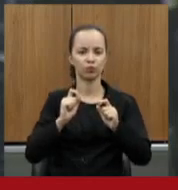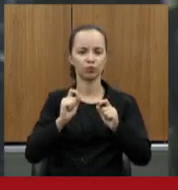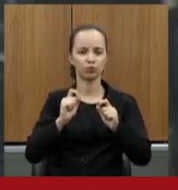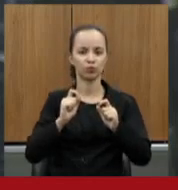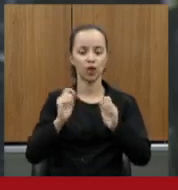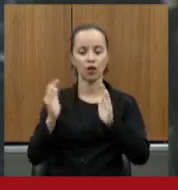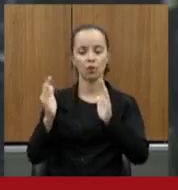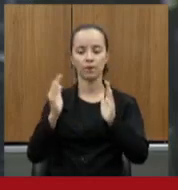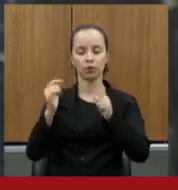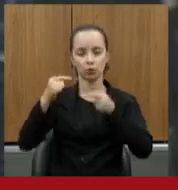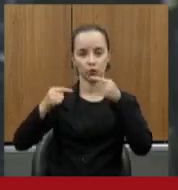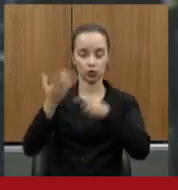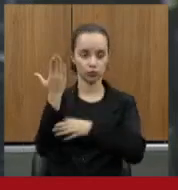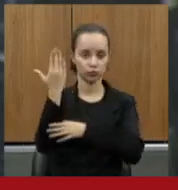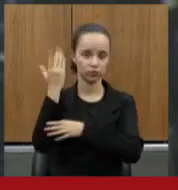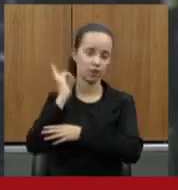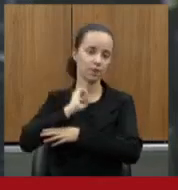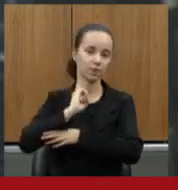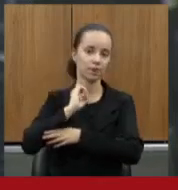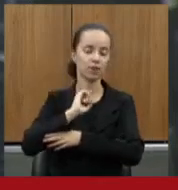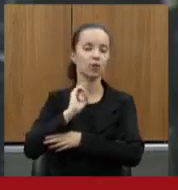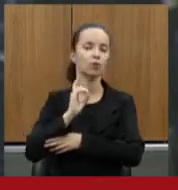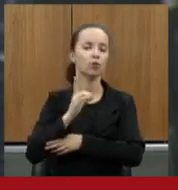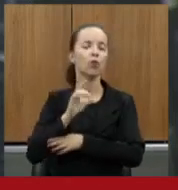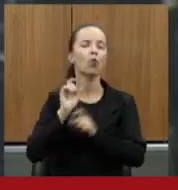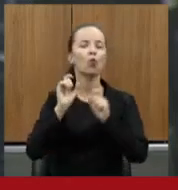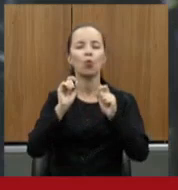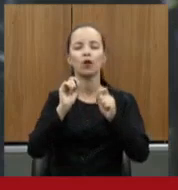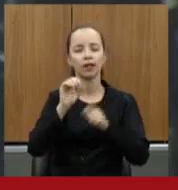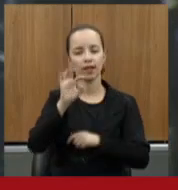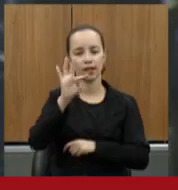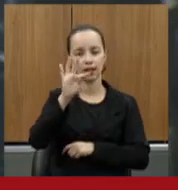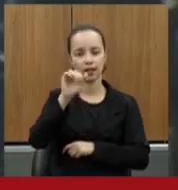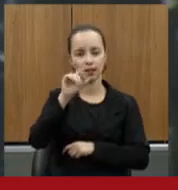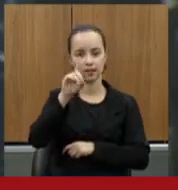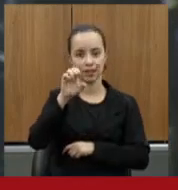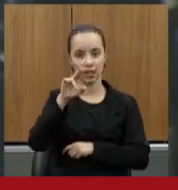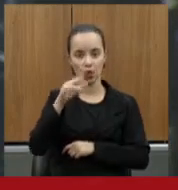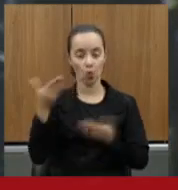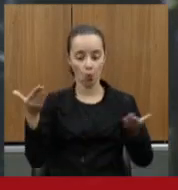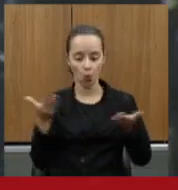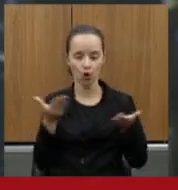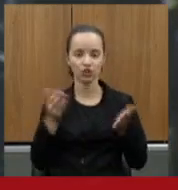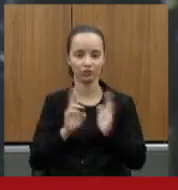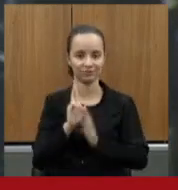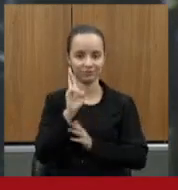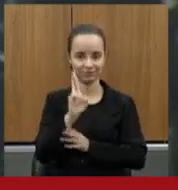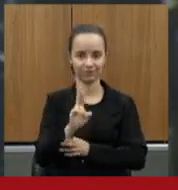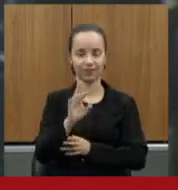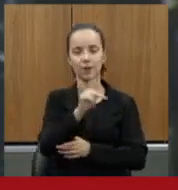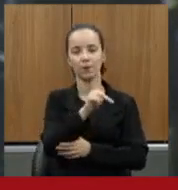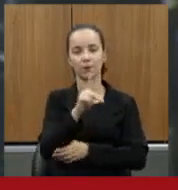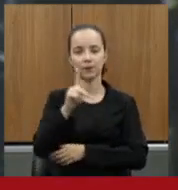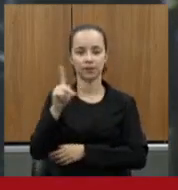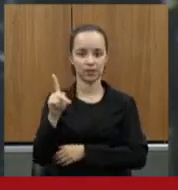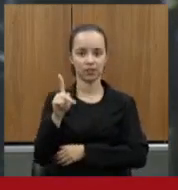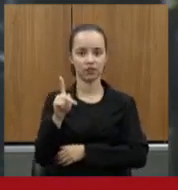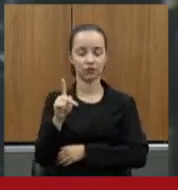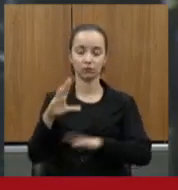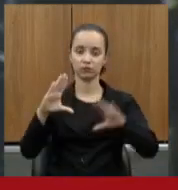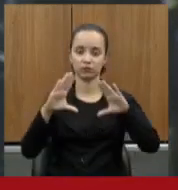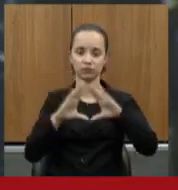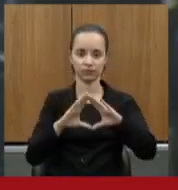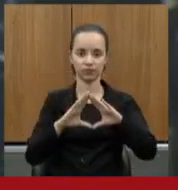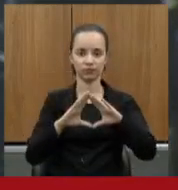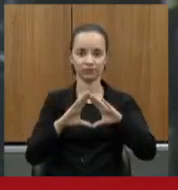política de Minas é o deputado Tadeu Martins Leite, atual presidente desta